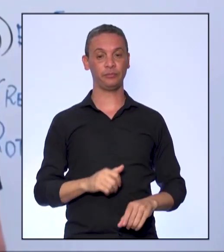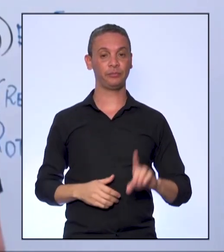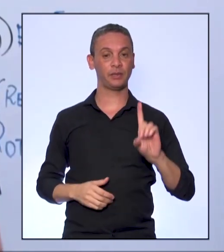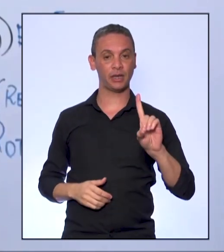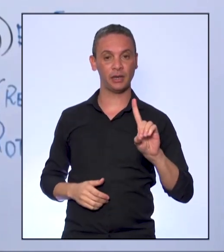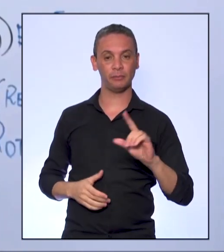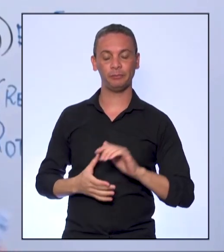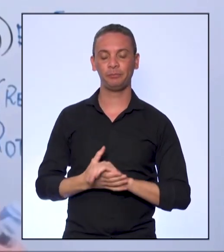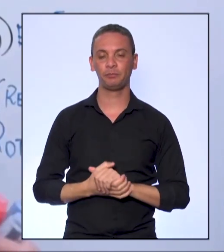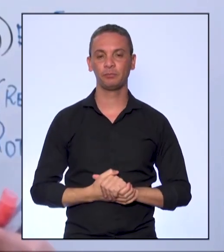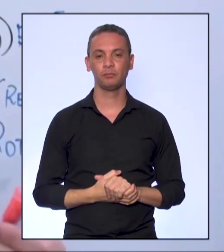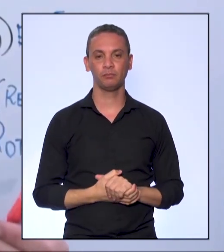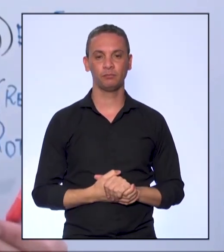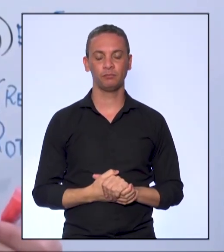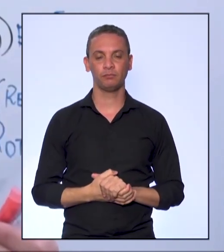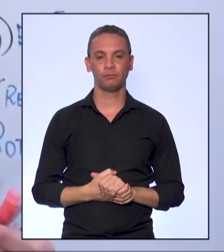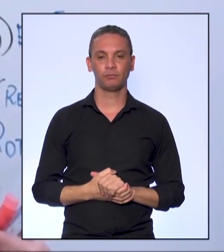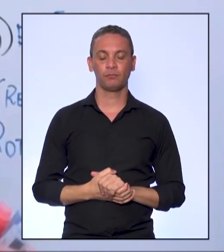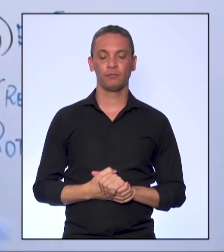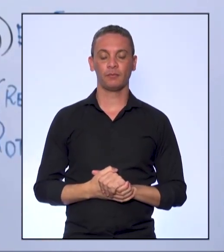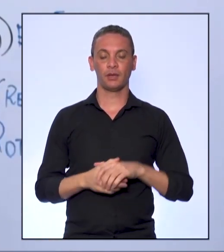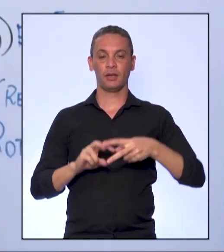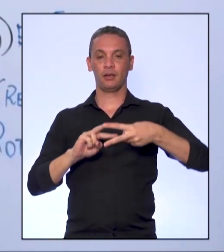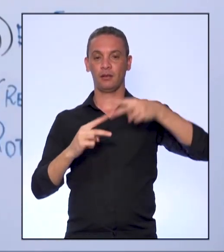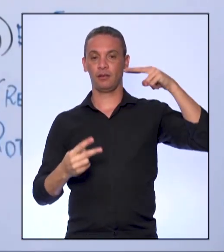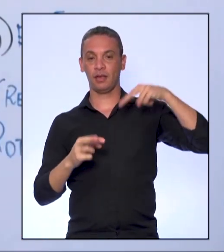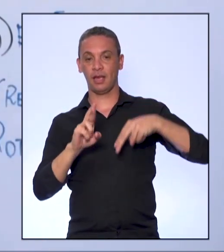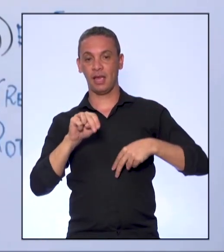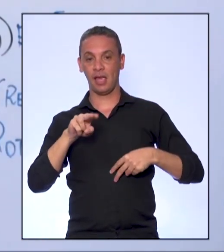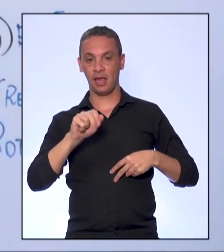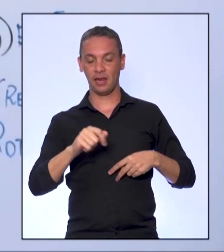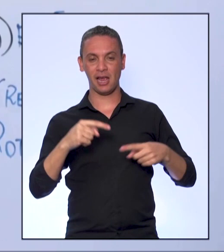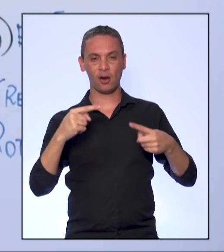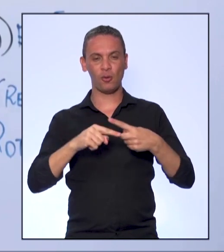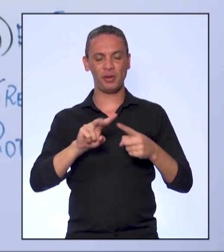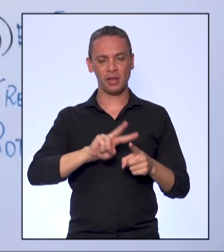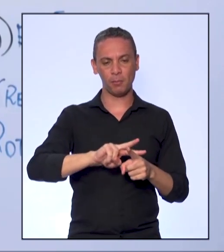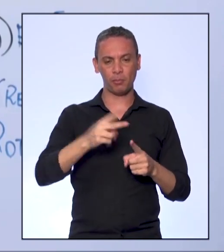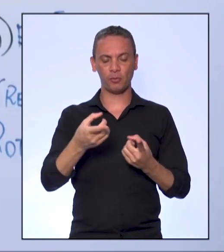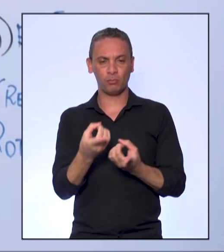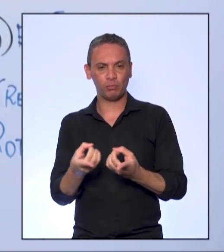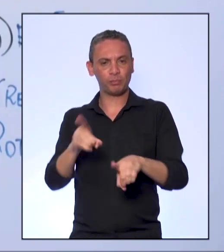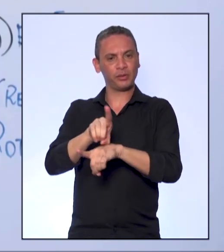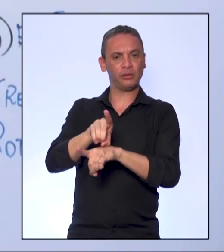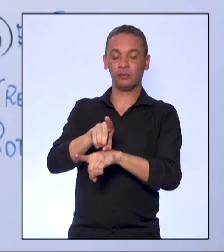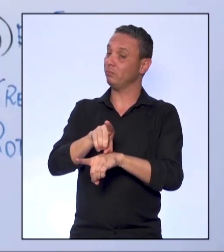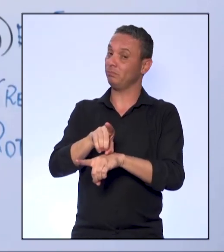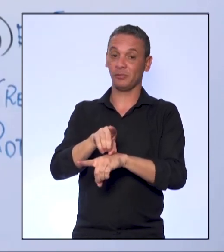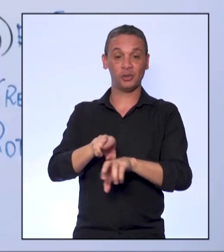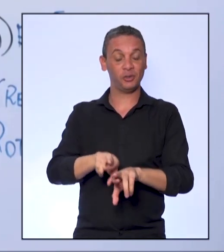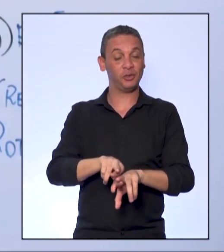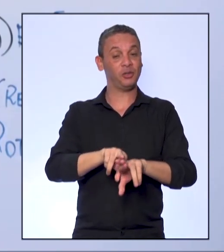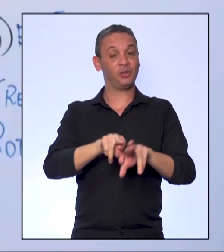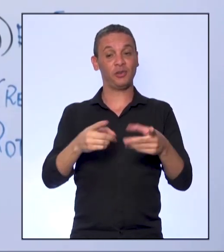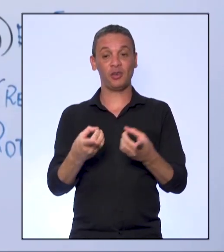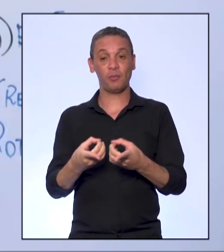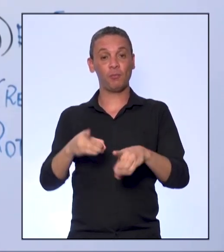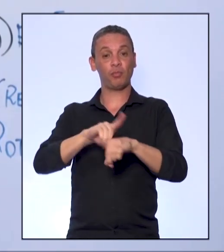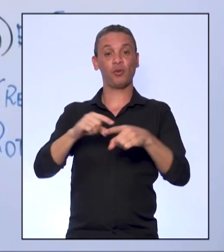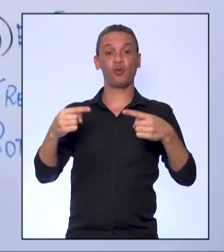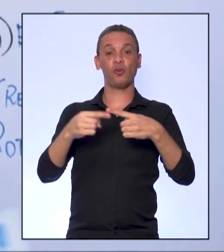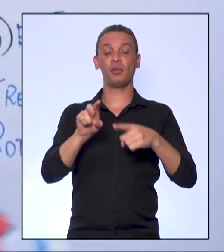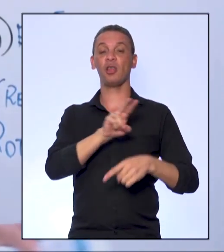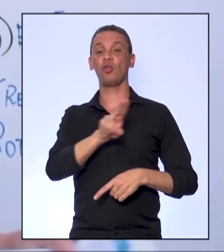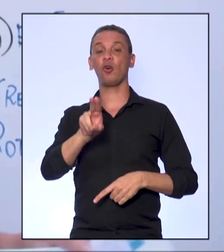A enzima RNA polimerase é responsável pela transcrição reversa? Não, galera. Transcrição reversa é feita por uma enzima, quem